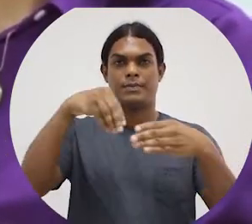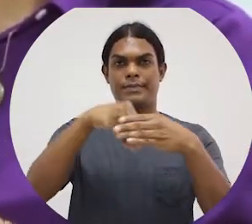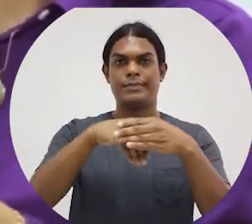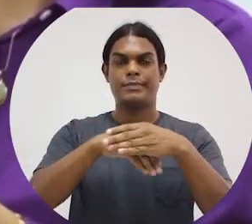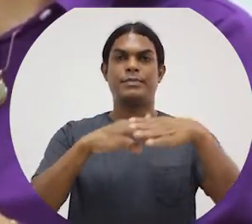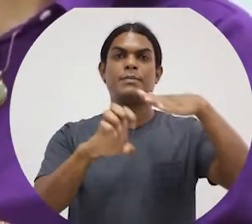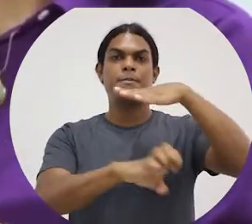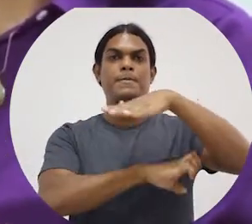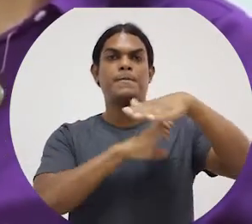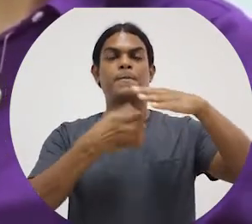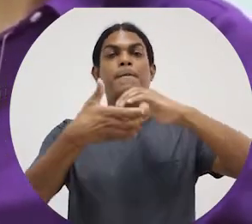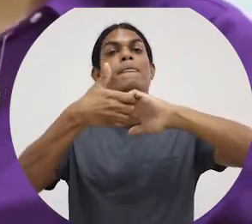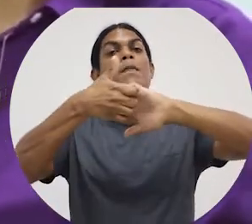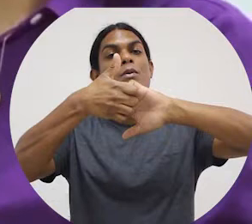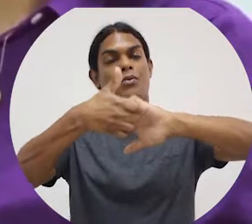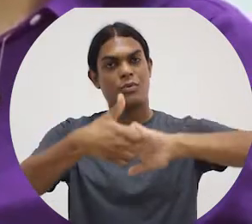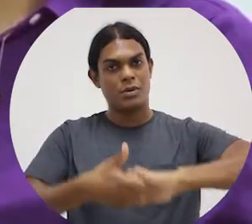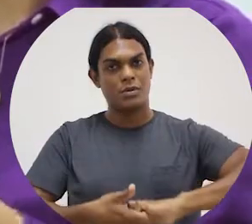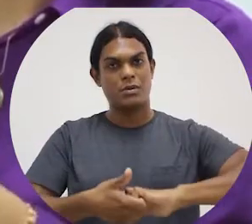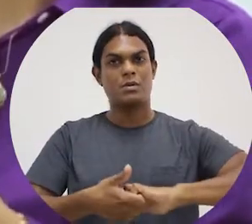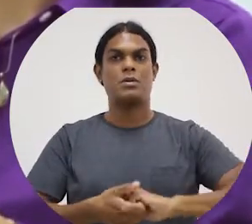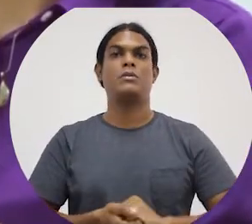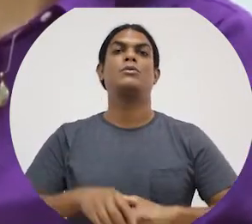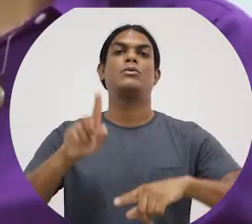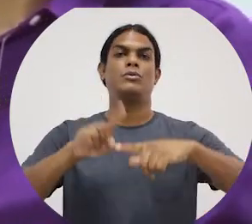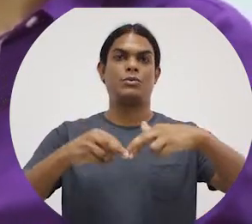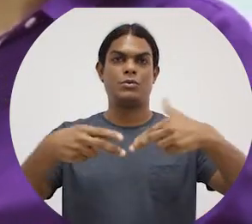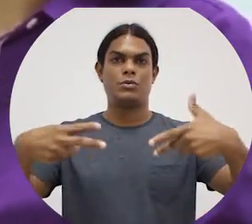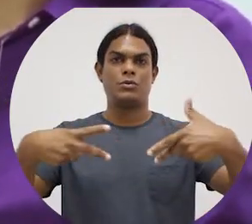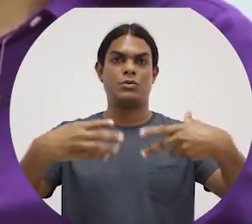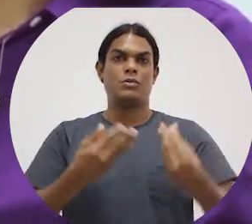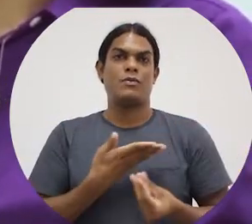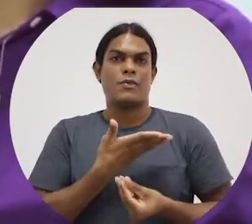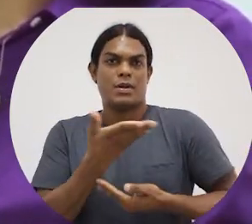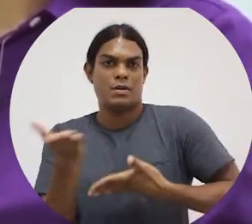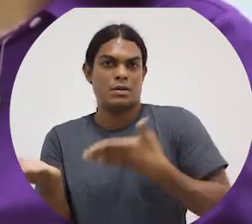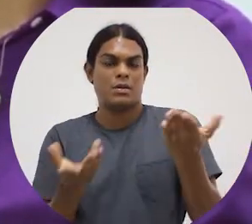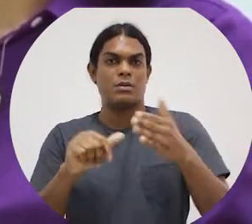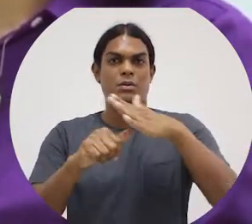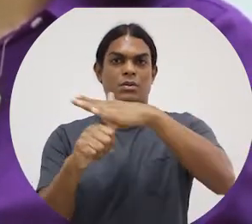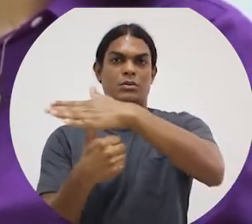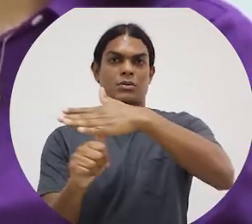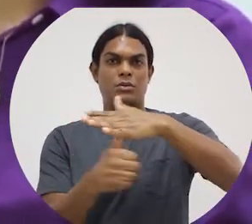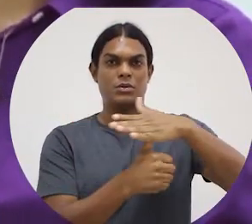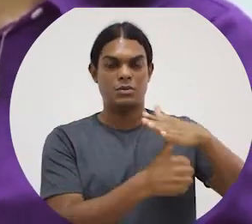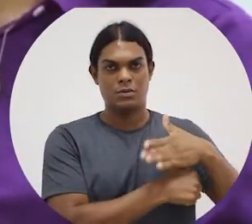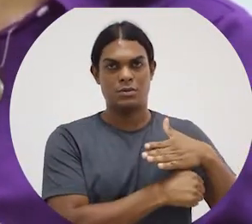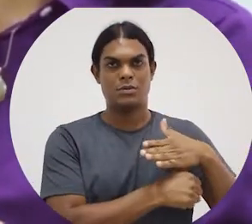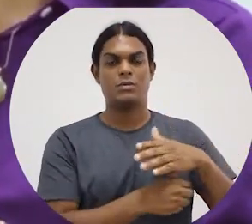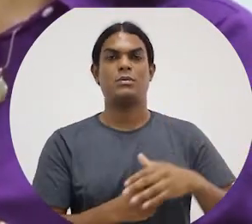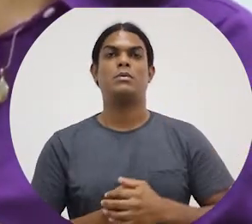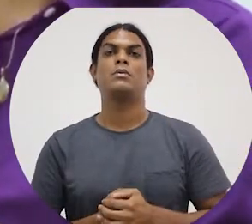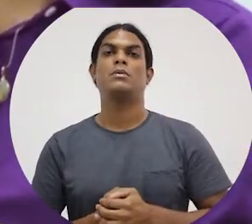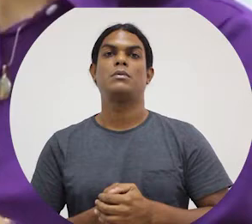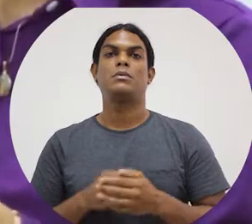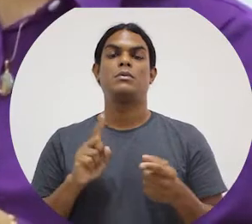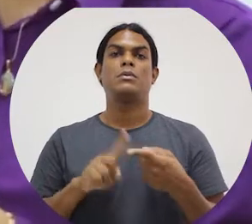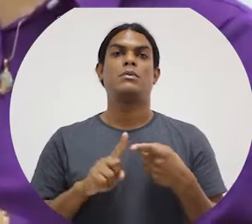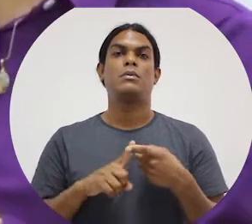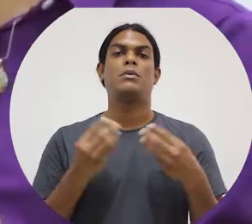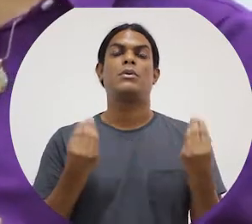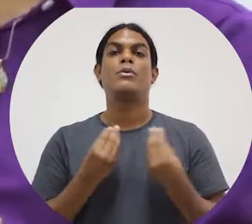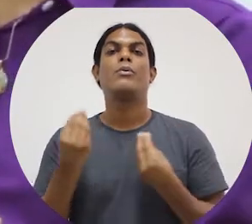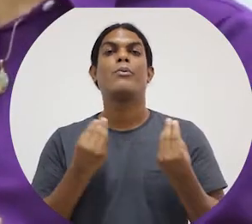de serviço, a qualidade do atendimento e do produto que será oferecido a esses clientes. Assim como